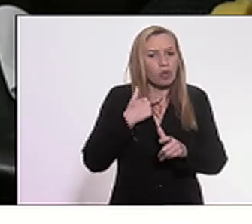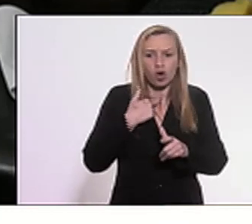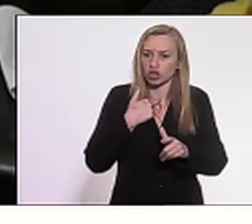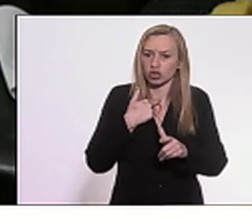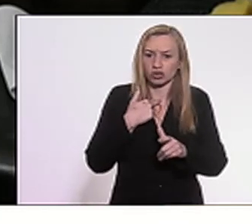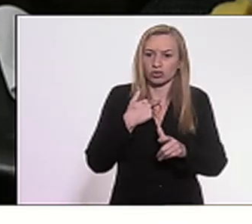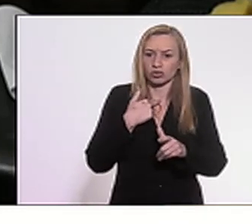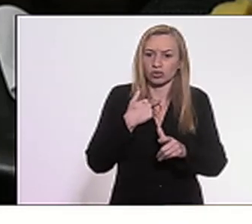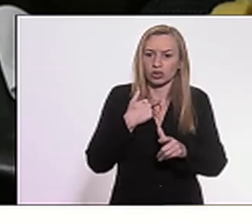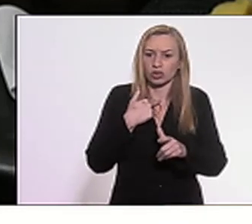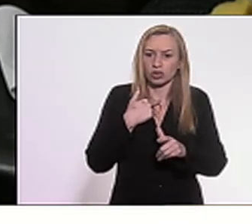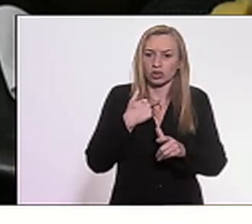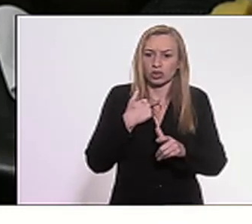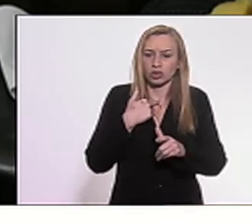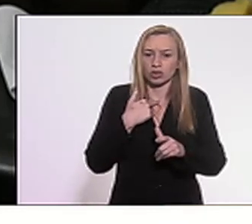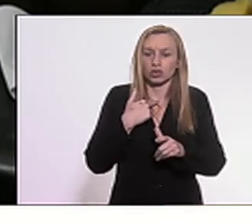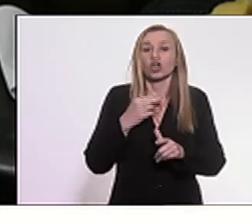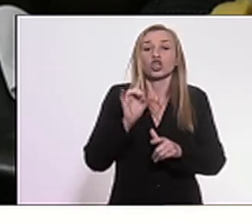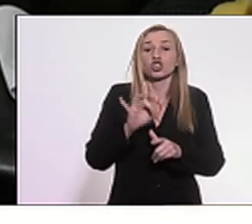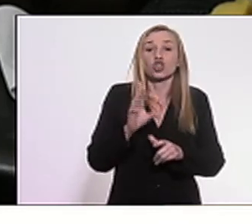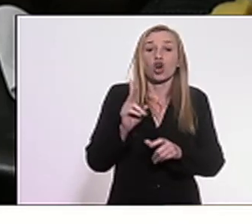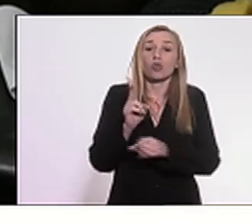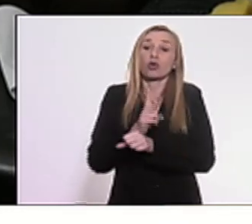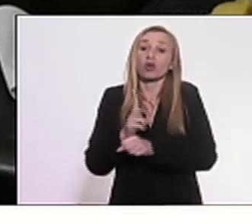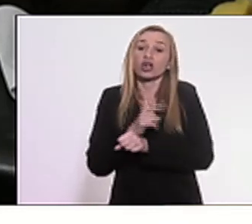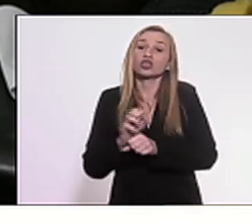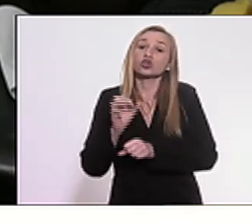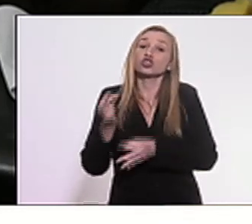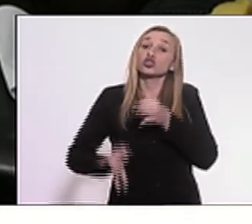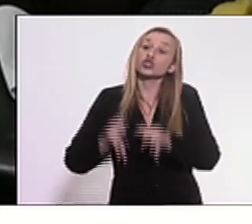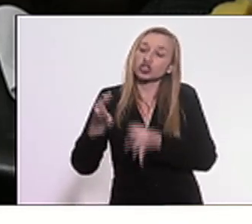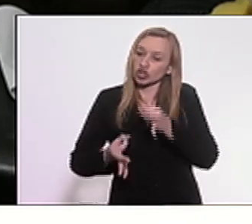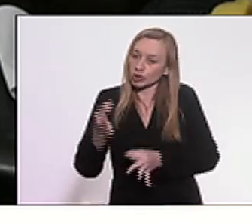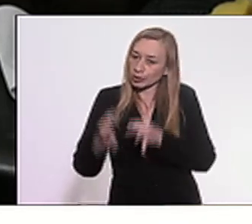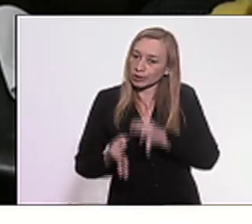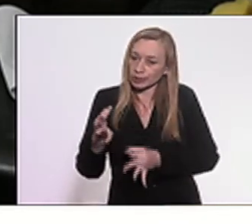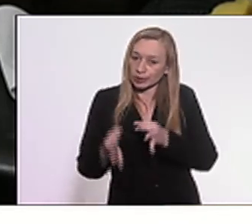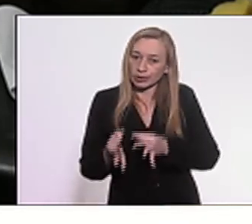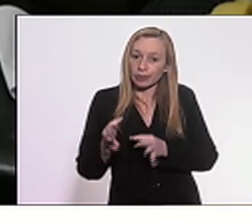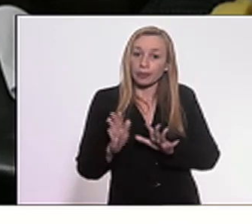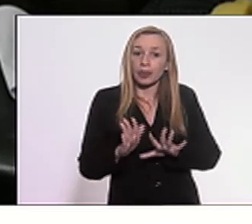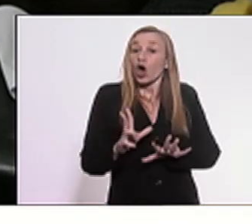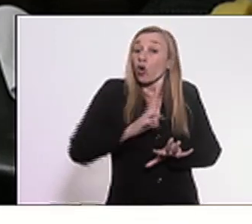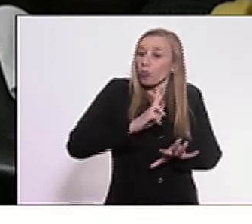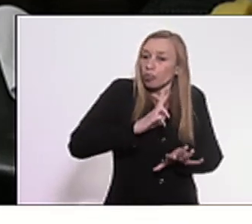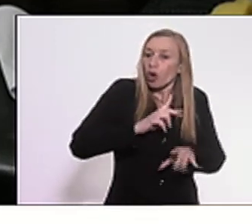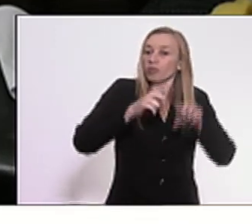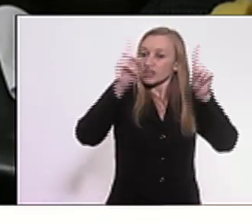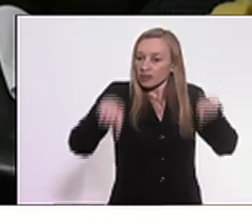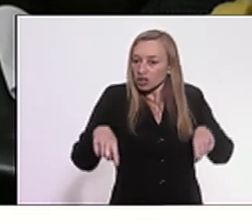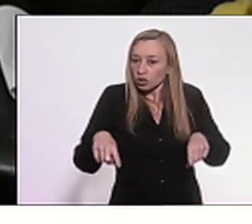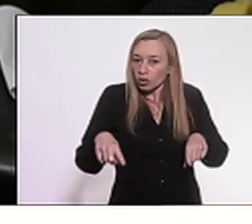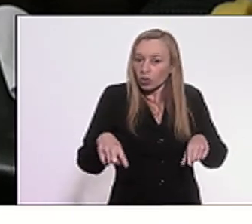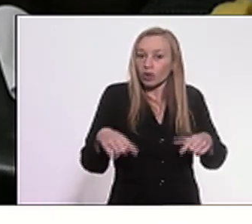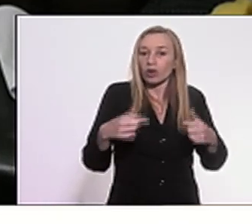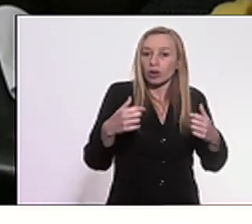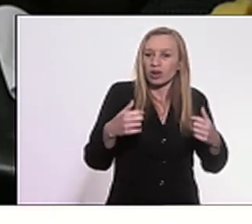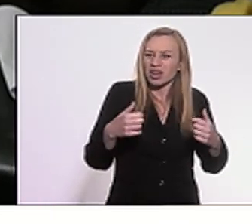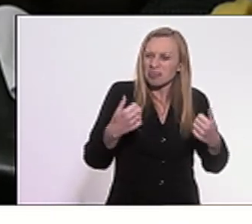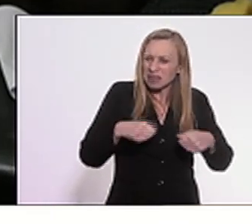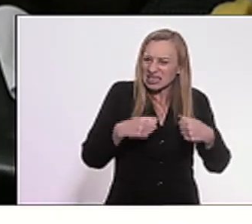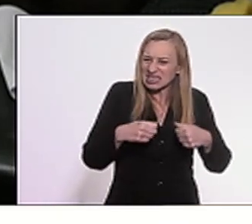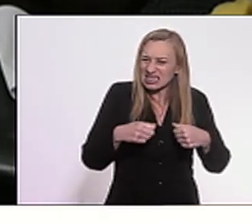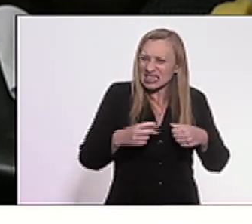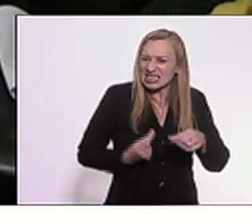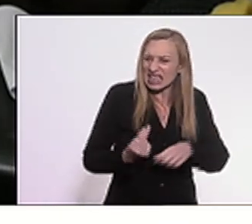a remoção dele compulsória. Isso cria outra situação completamente... Quer dizer, o próprio servidor que tem que se remover para não viver na situação